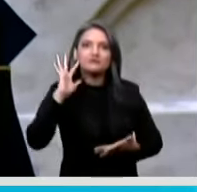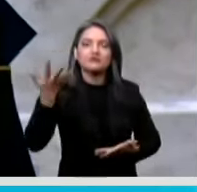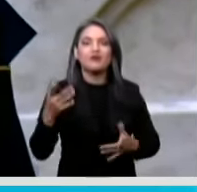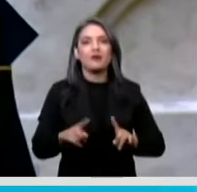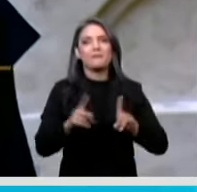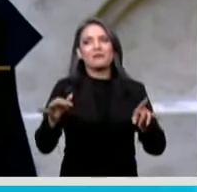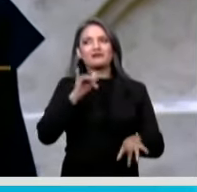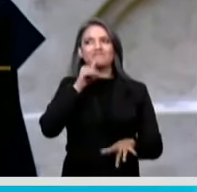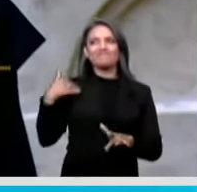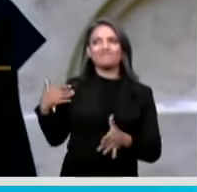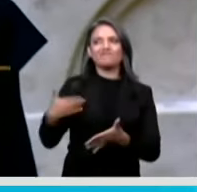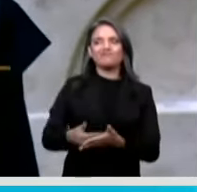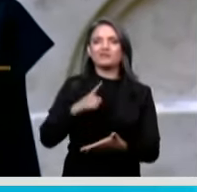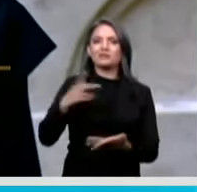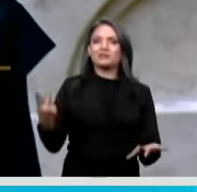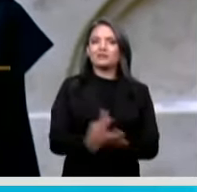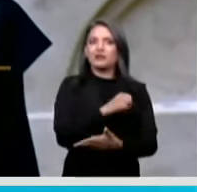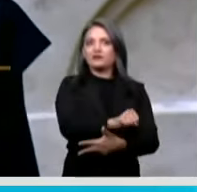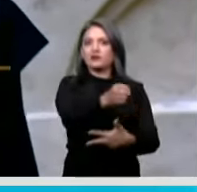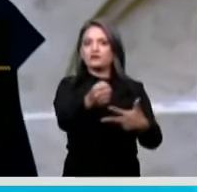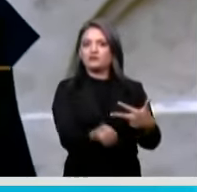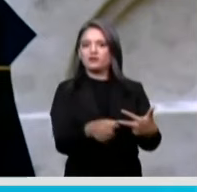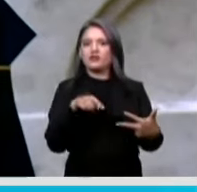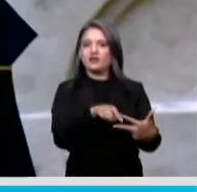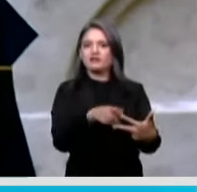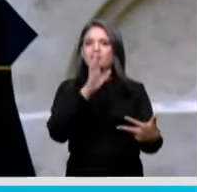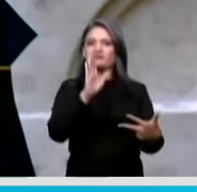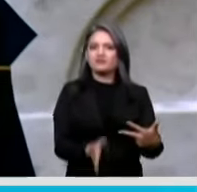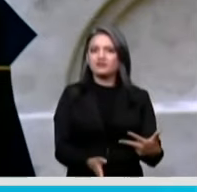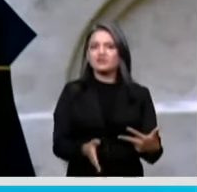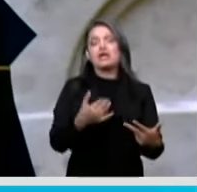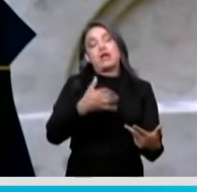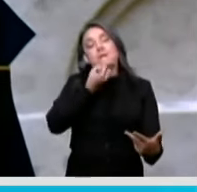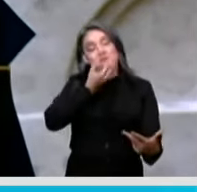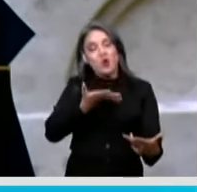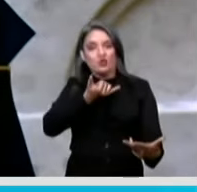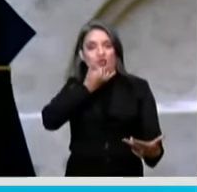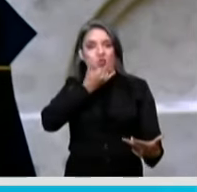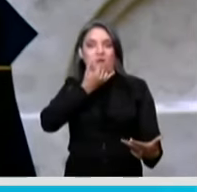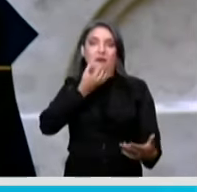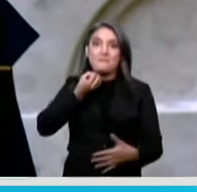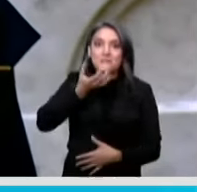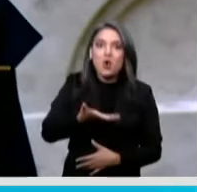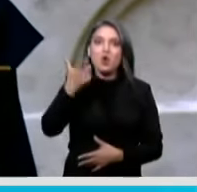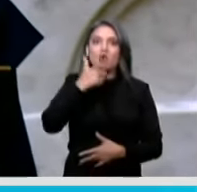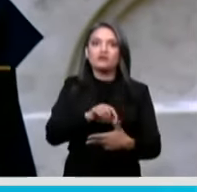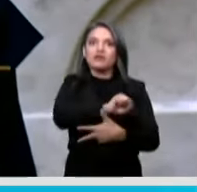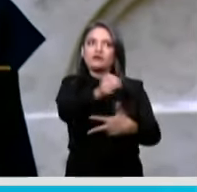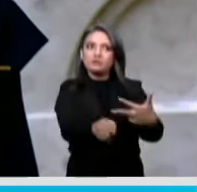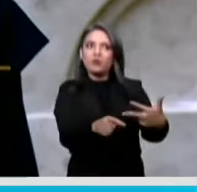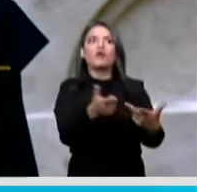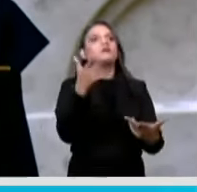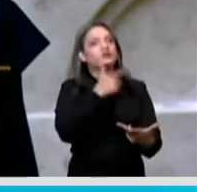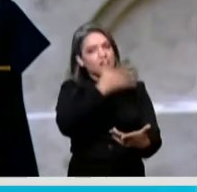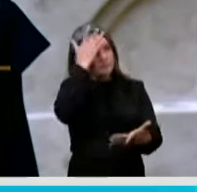judiciário e executivo brigarem diariamente eles têm que ter as suas responsabilidades respeitadas